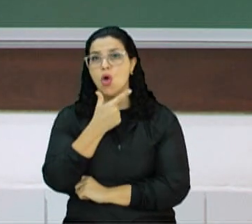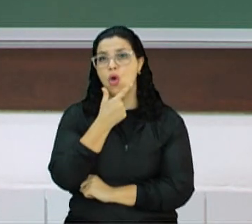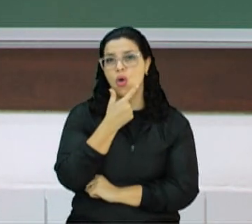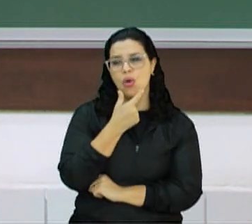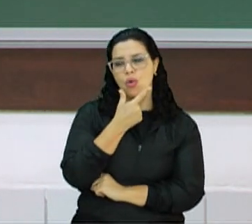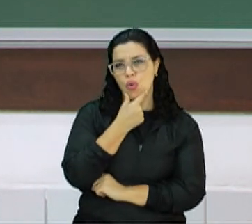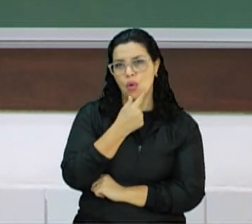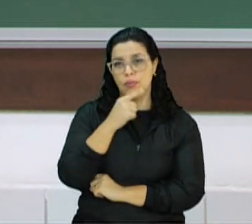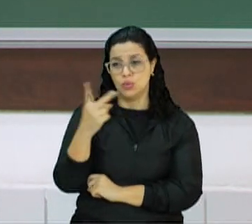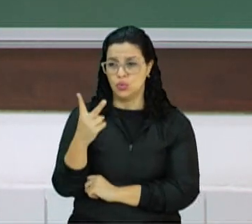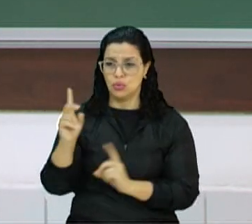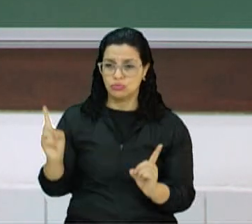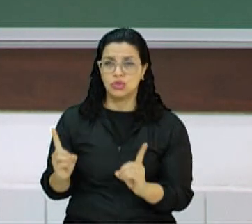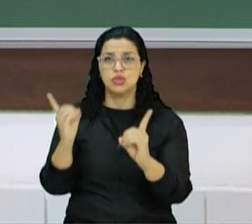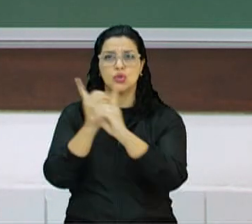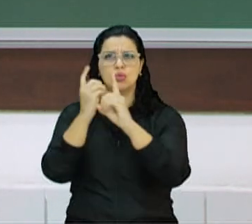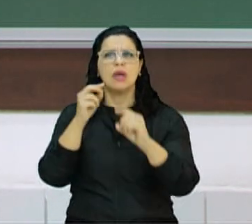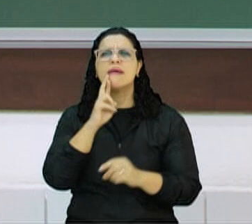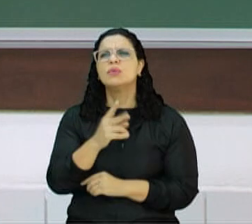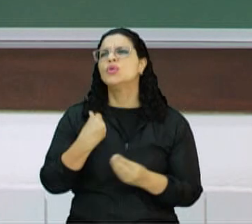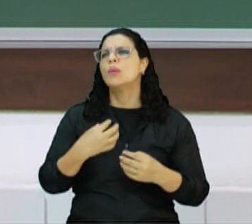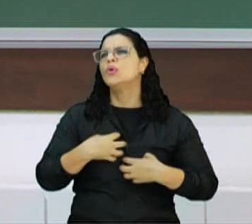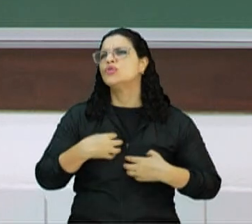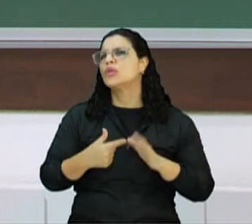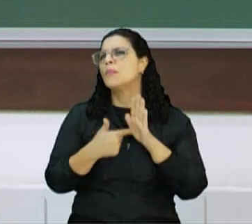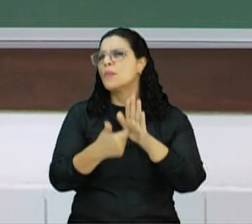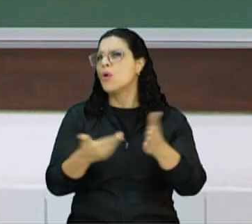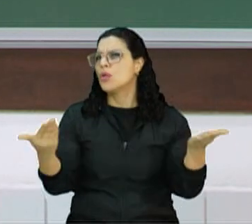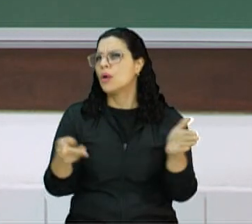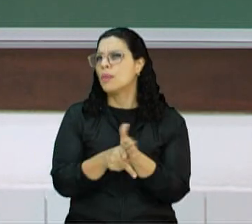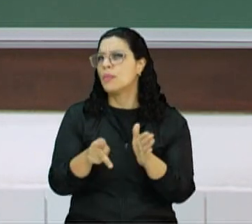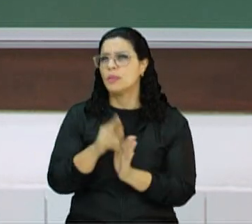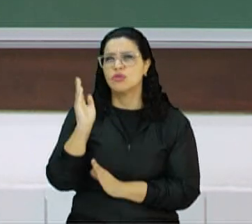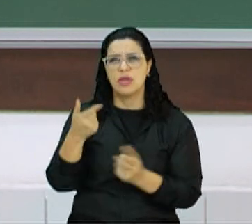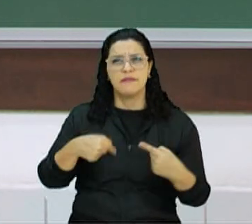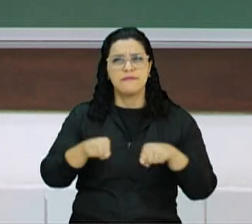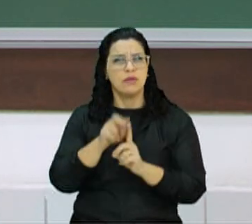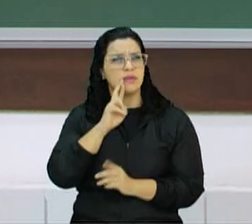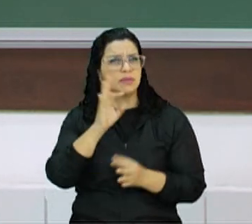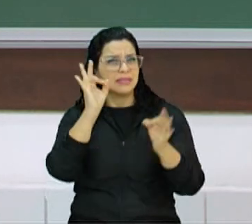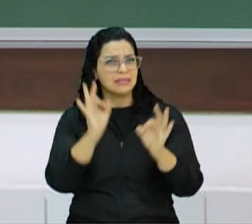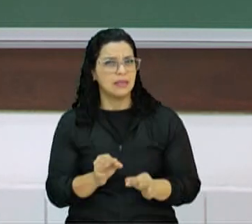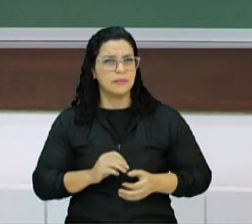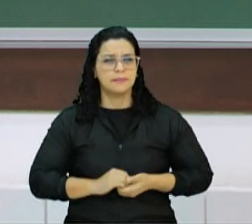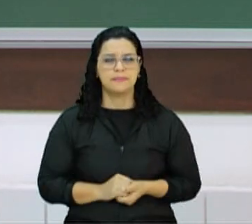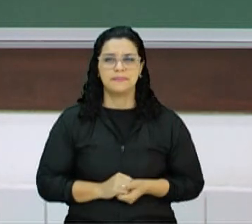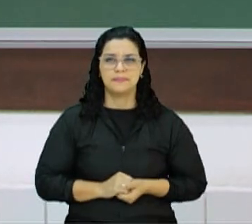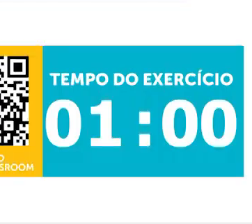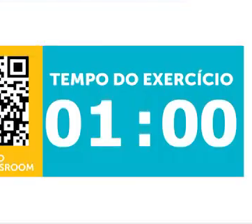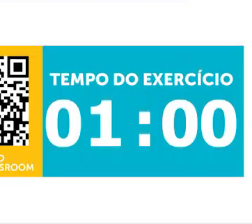o encontro. Responde ali rapidinho como que eles nos são apresentados e já já voltamos com a resposta correta.